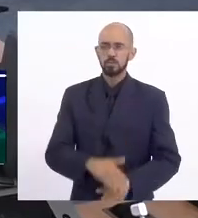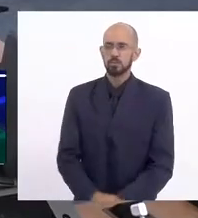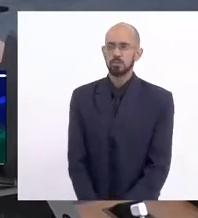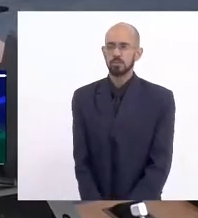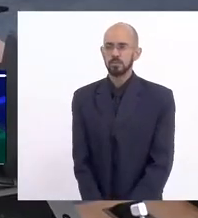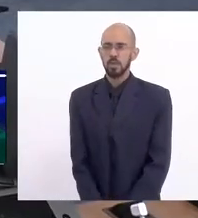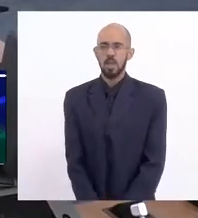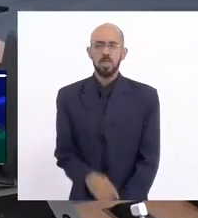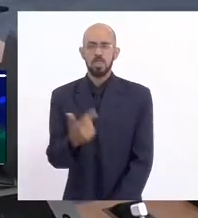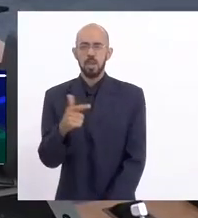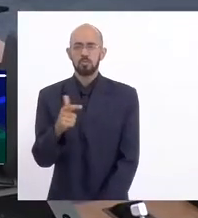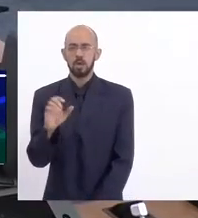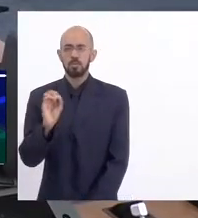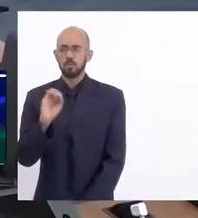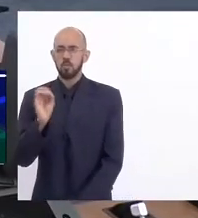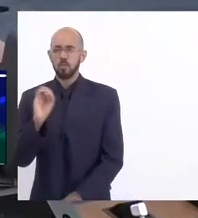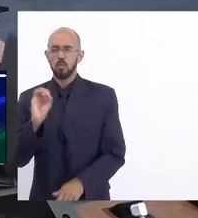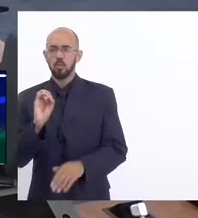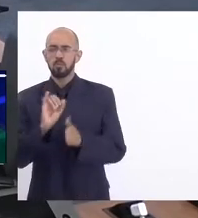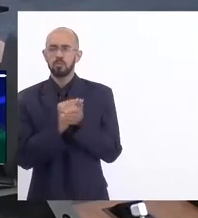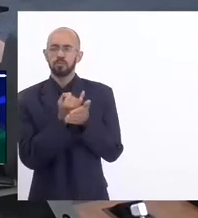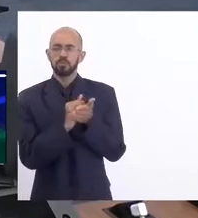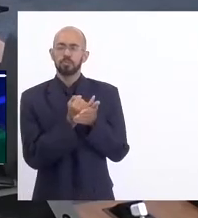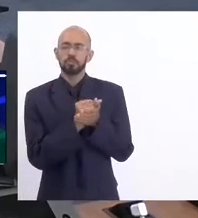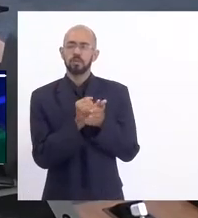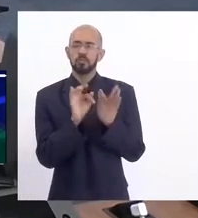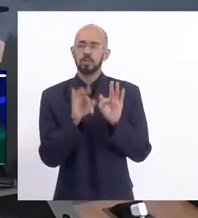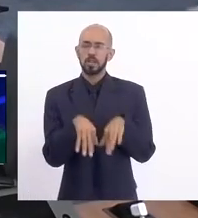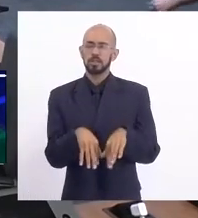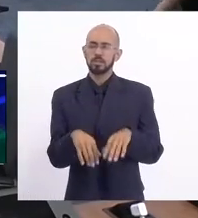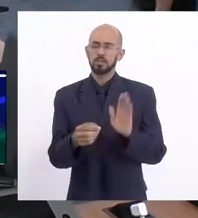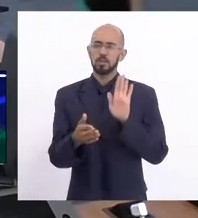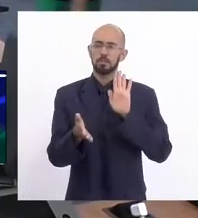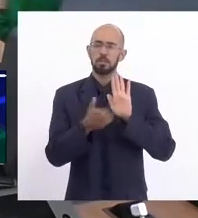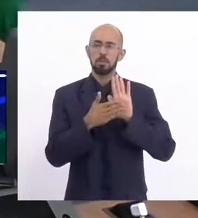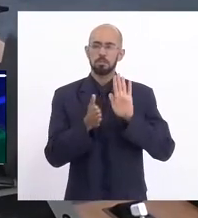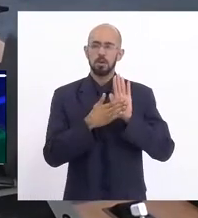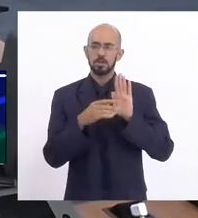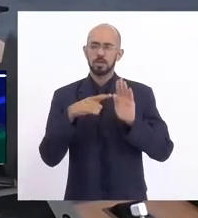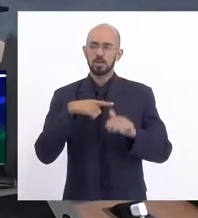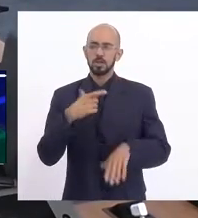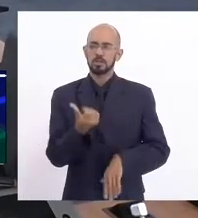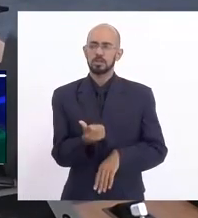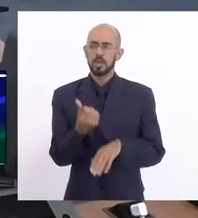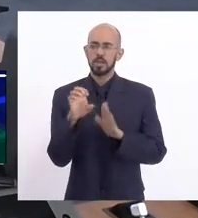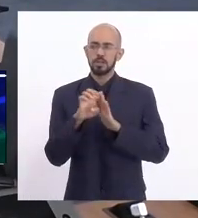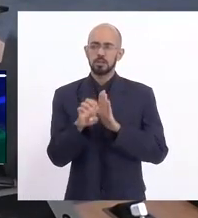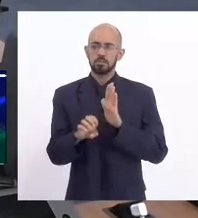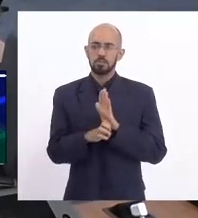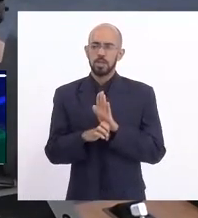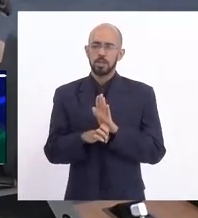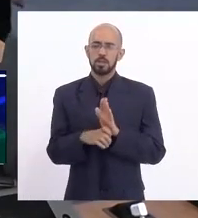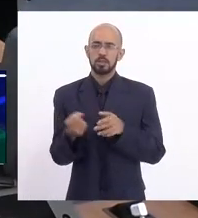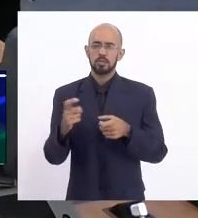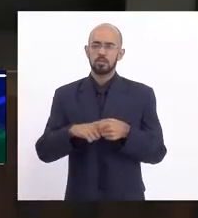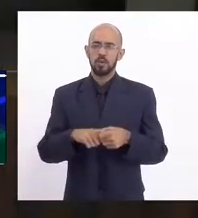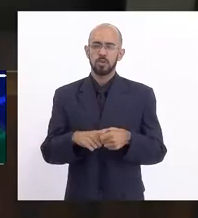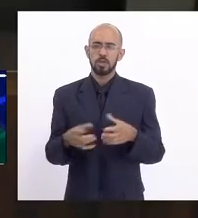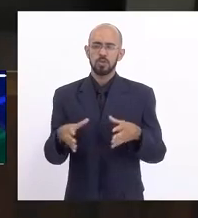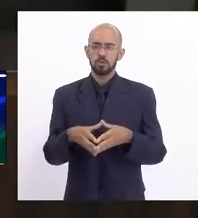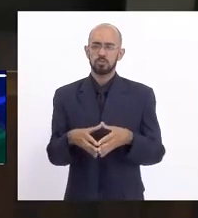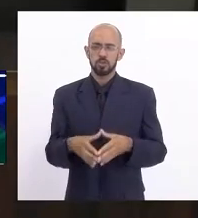Não havendo mais oradores inscritos, encerrada a discussão, a presente proposta recebeu 6 emendas e retorna